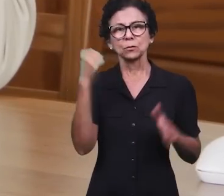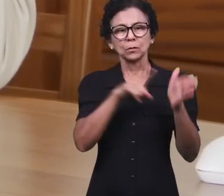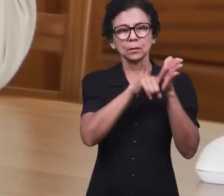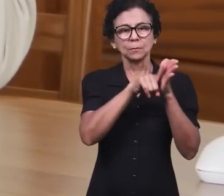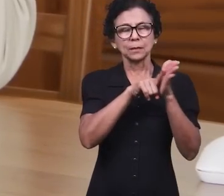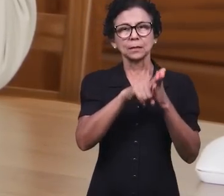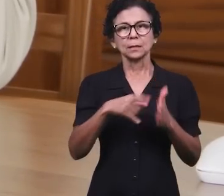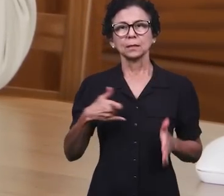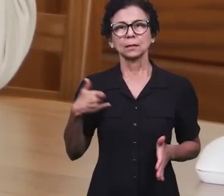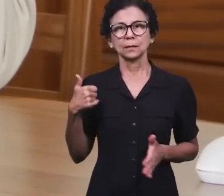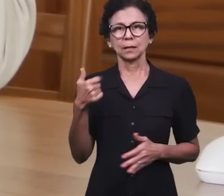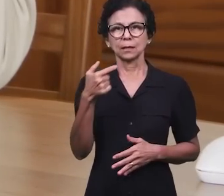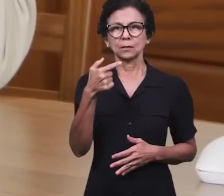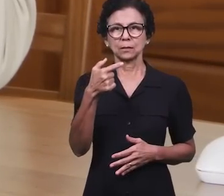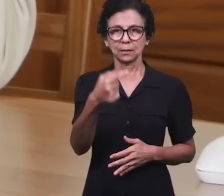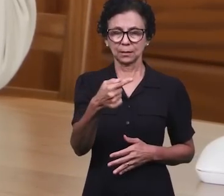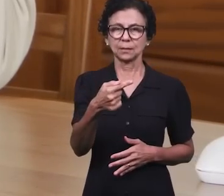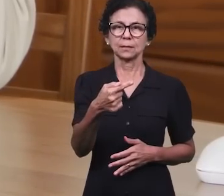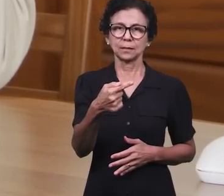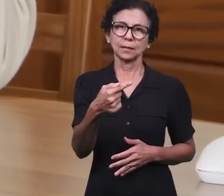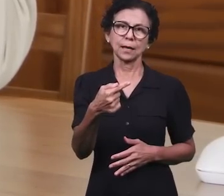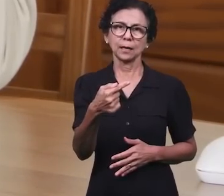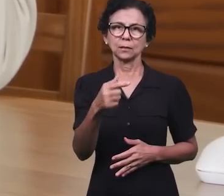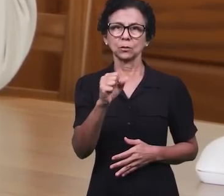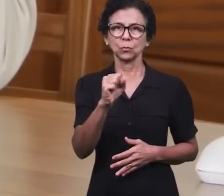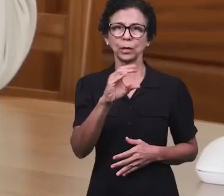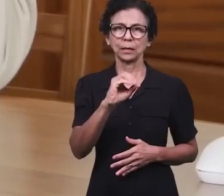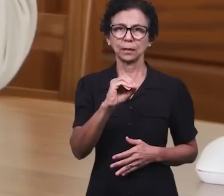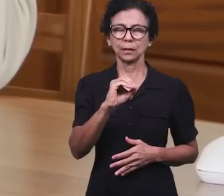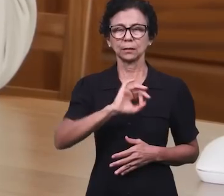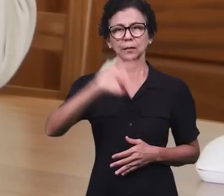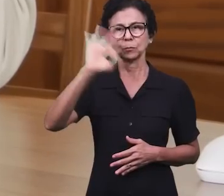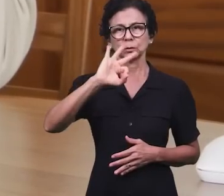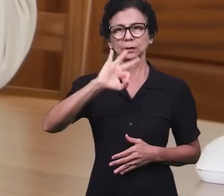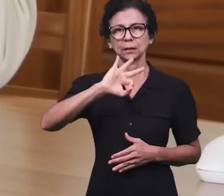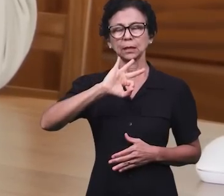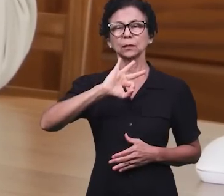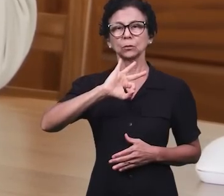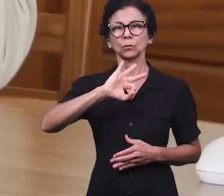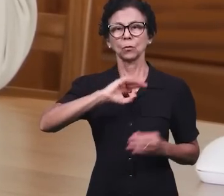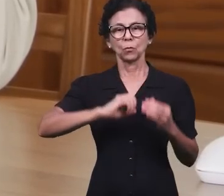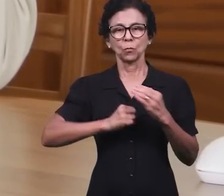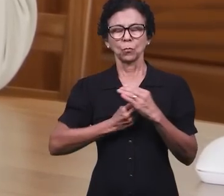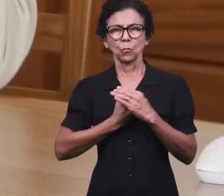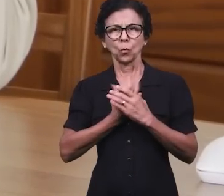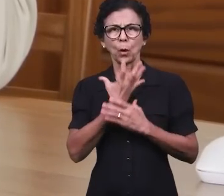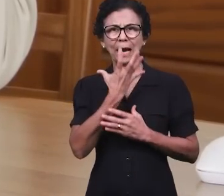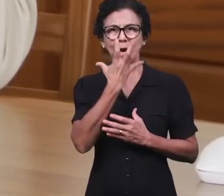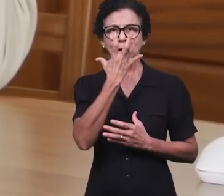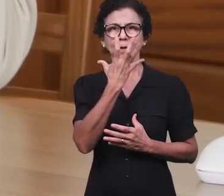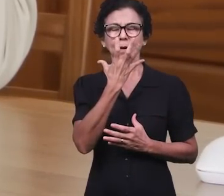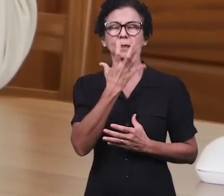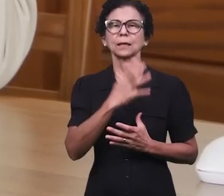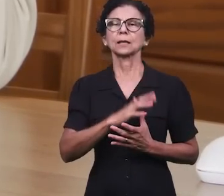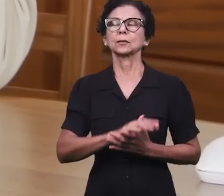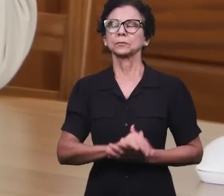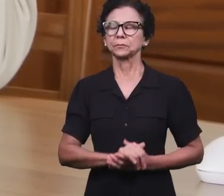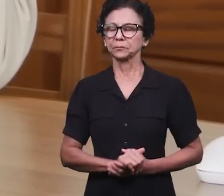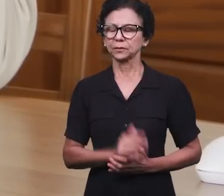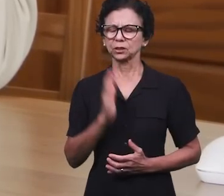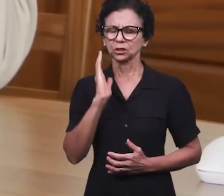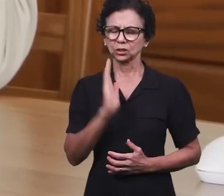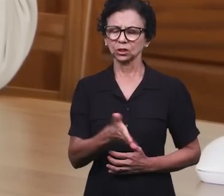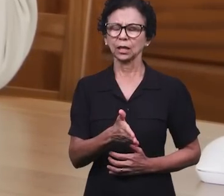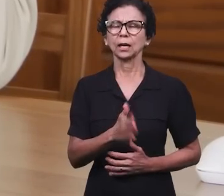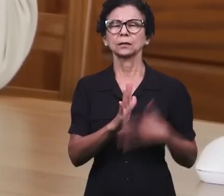tem pesquisadores que dizem que até 7 anos, alguns que dizem que 80% do caráter da criança está formado até uns 7 anos de idade. Então, olha só, você